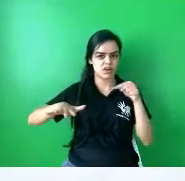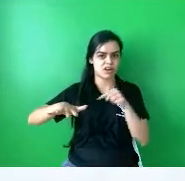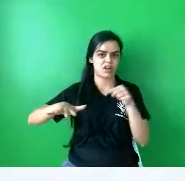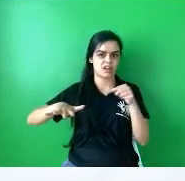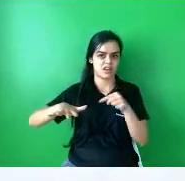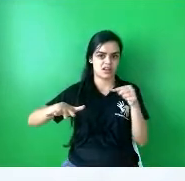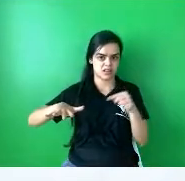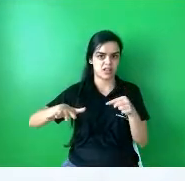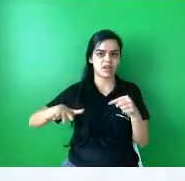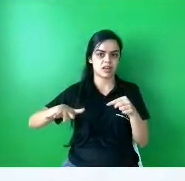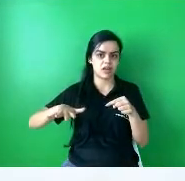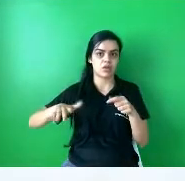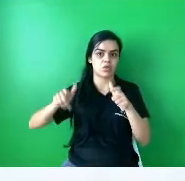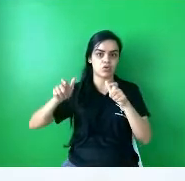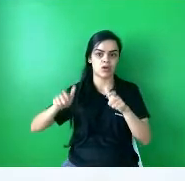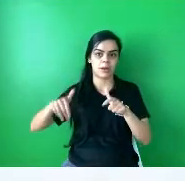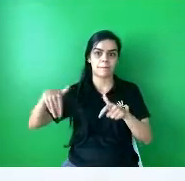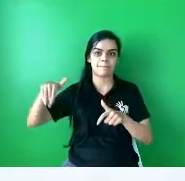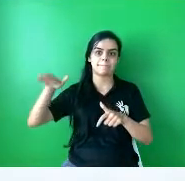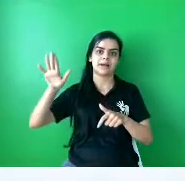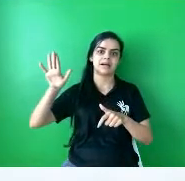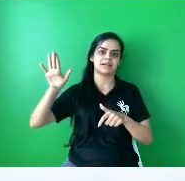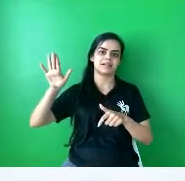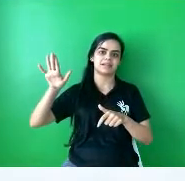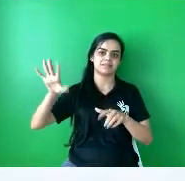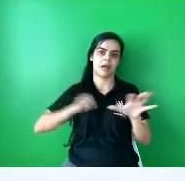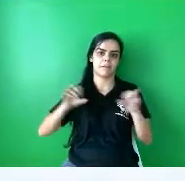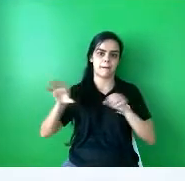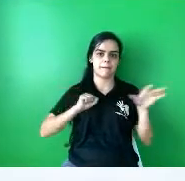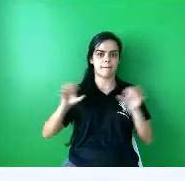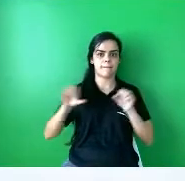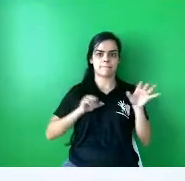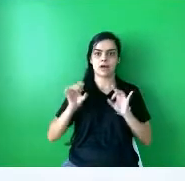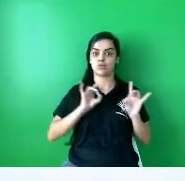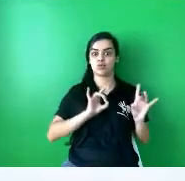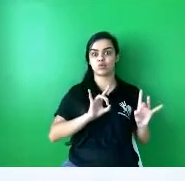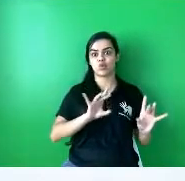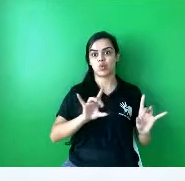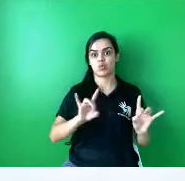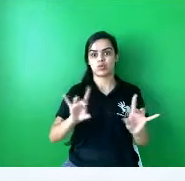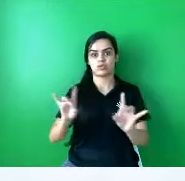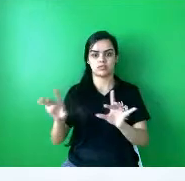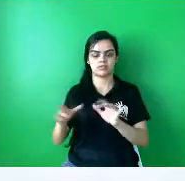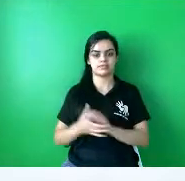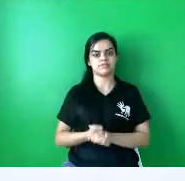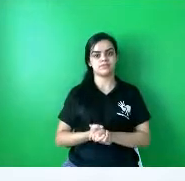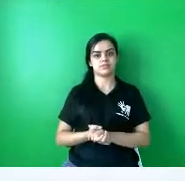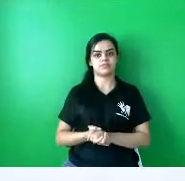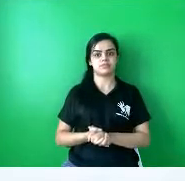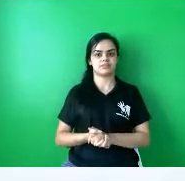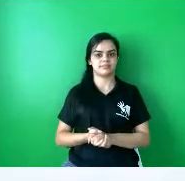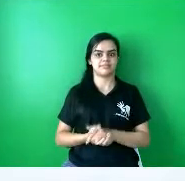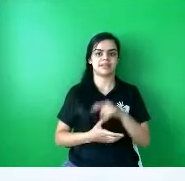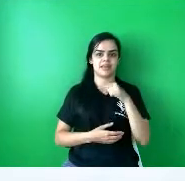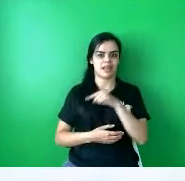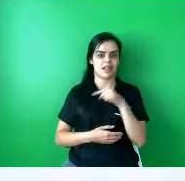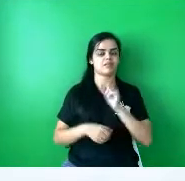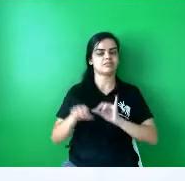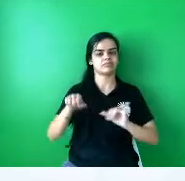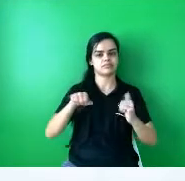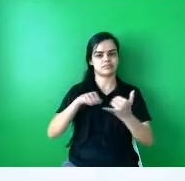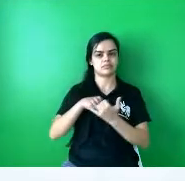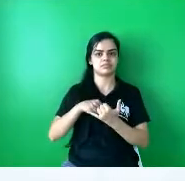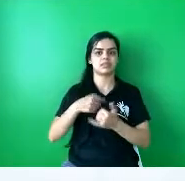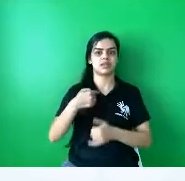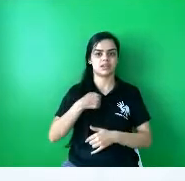região metropolitana, é o local onde mais tem número de infectados diariamente, o município, né? É São José dos Pinhais. Eu